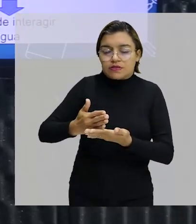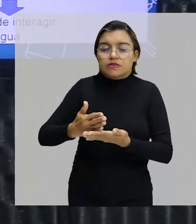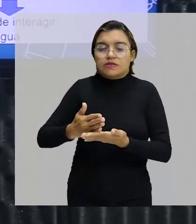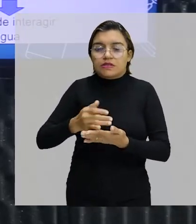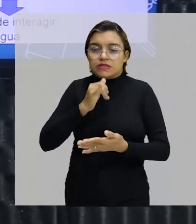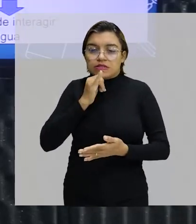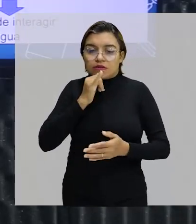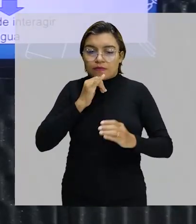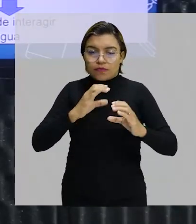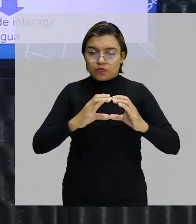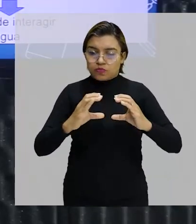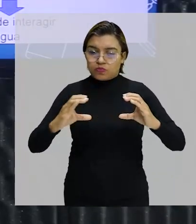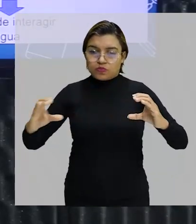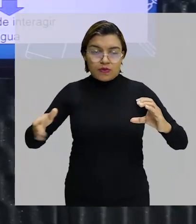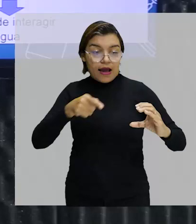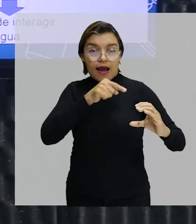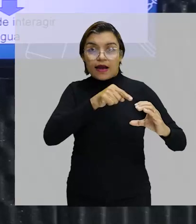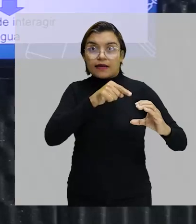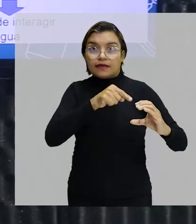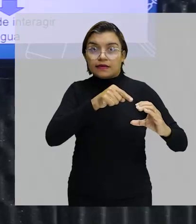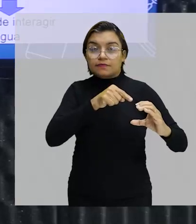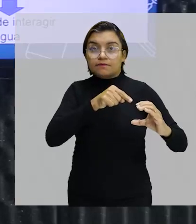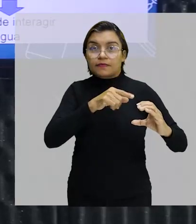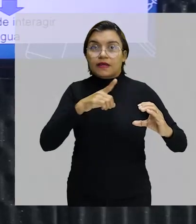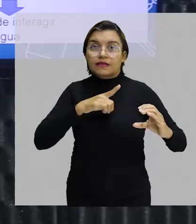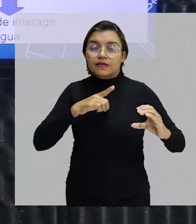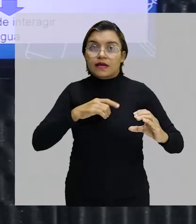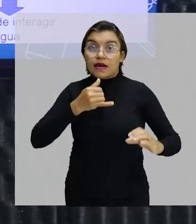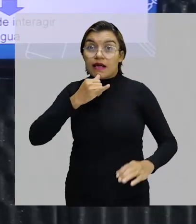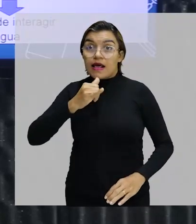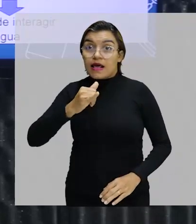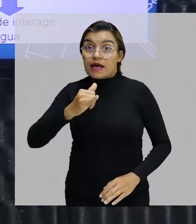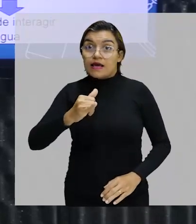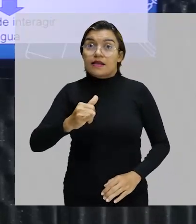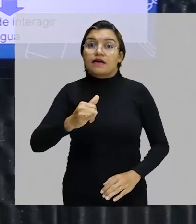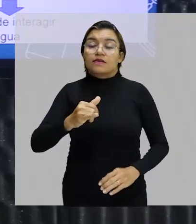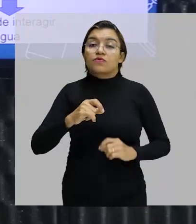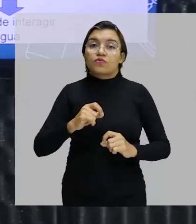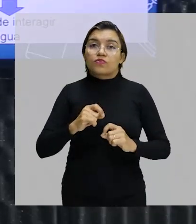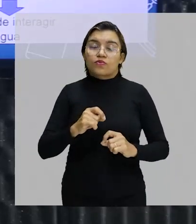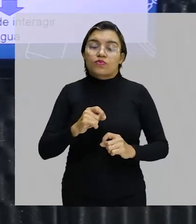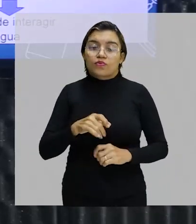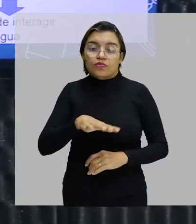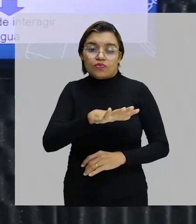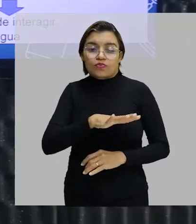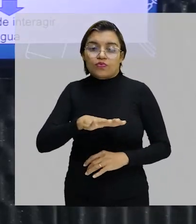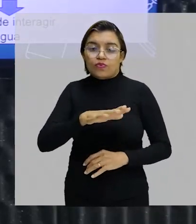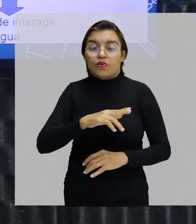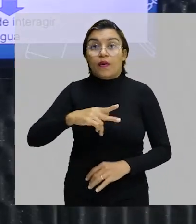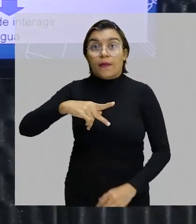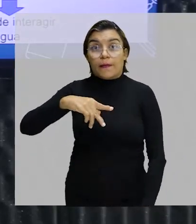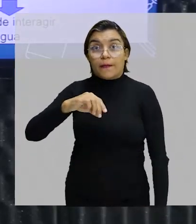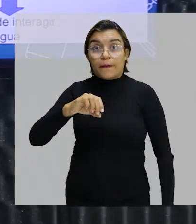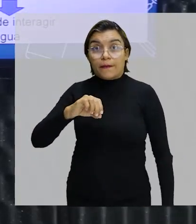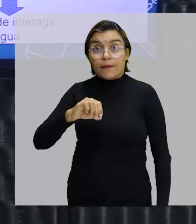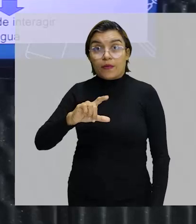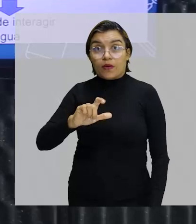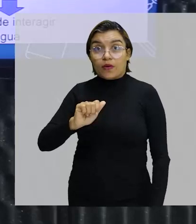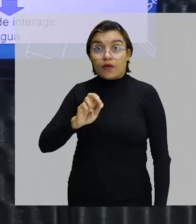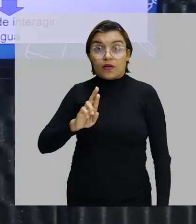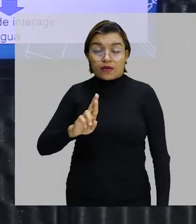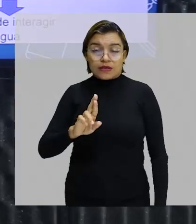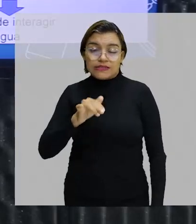da cadeia, com uma grande carga elétrica, que vai ser a região polar. Então,